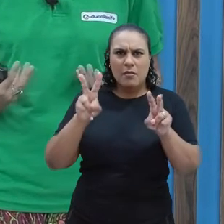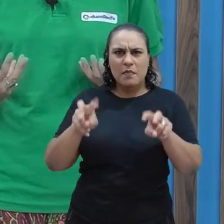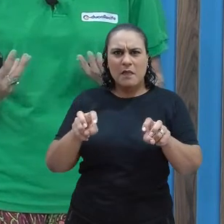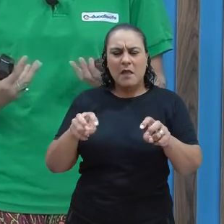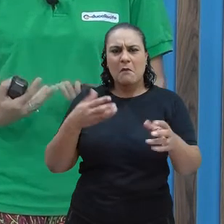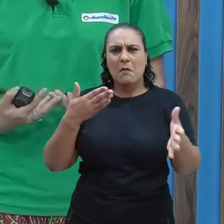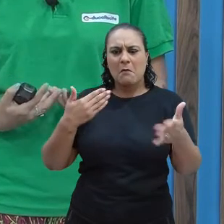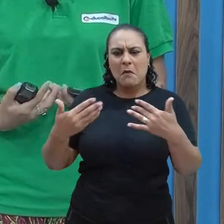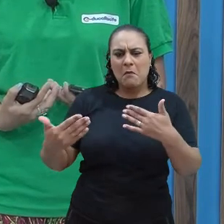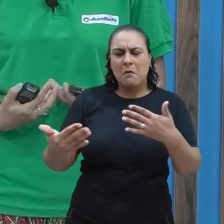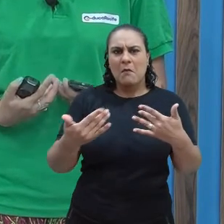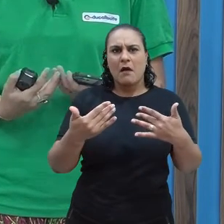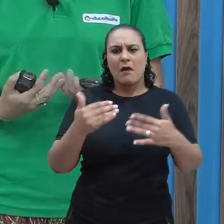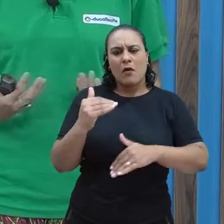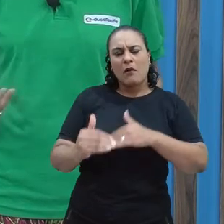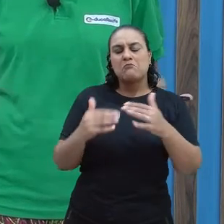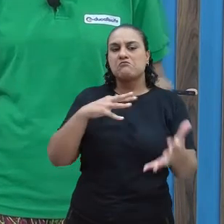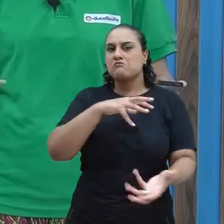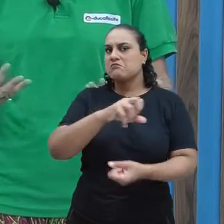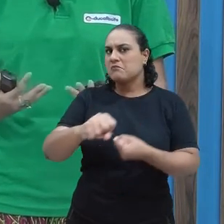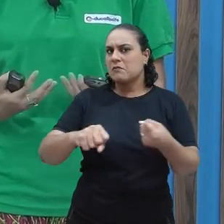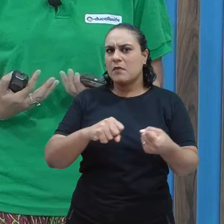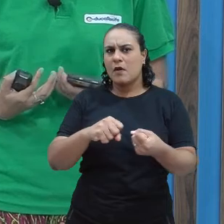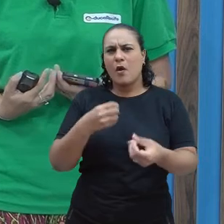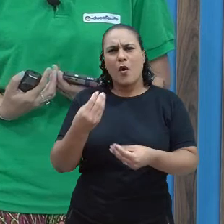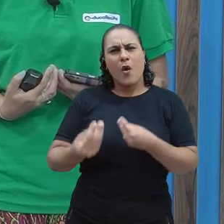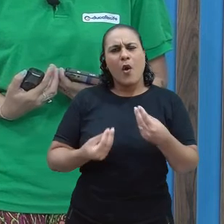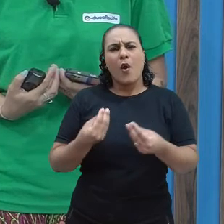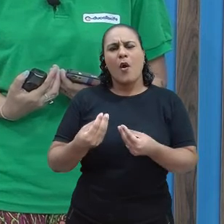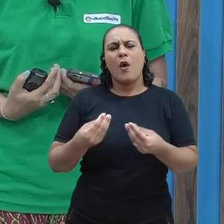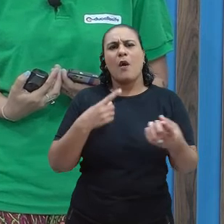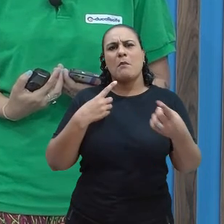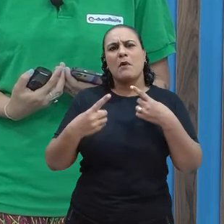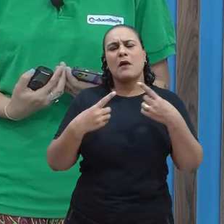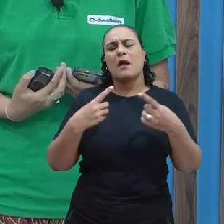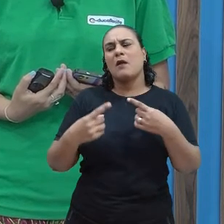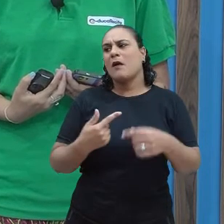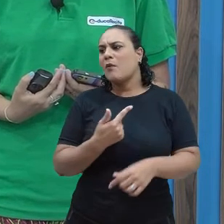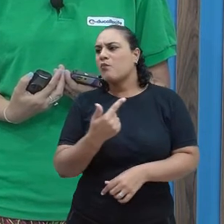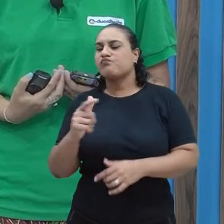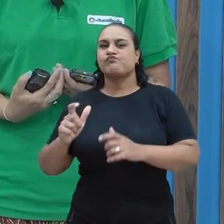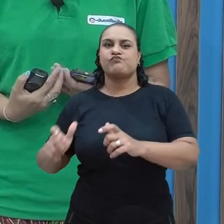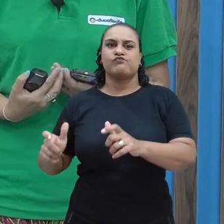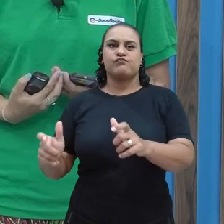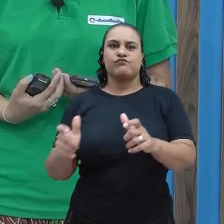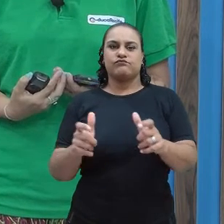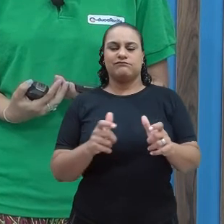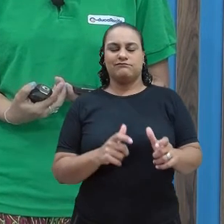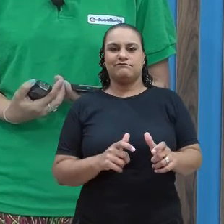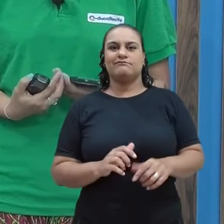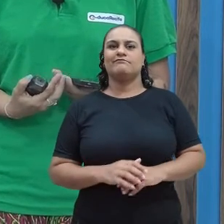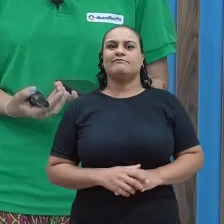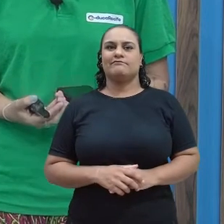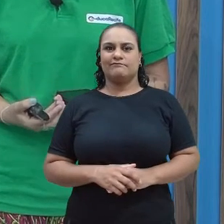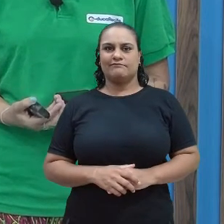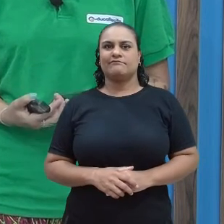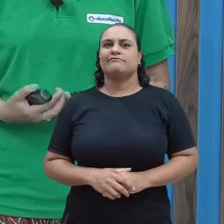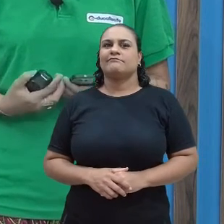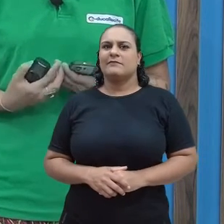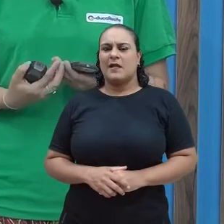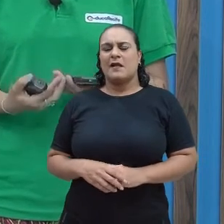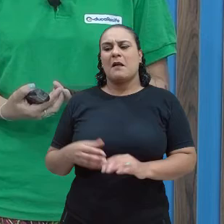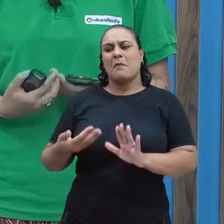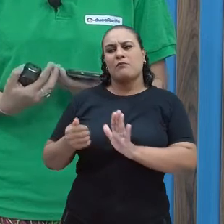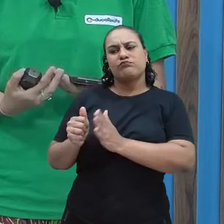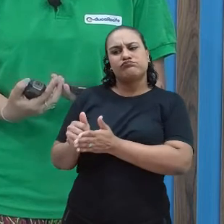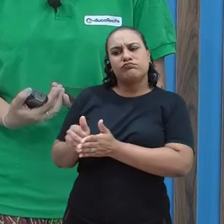um desenvolvimento sustentável, sem a gente dialogar com os diversos territórios, né? Isso a gente acaba excluindo, a